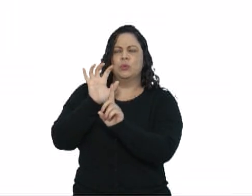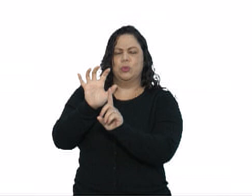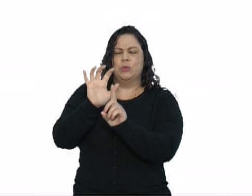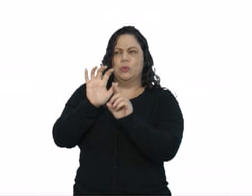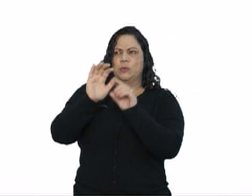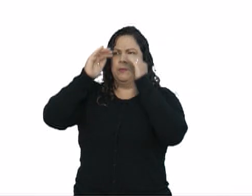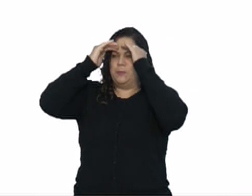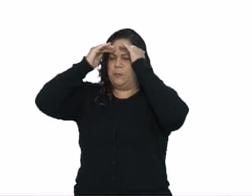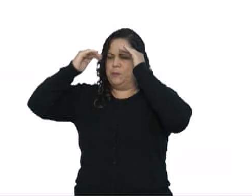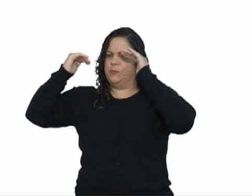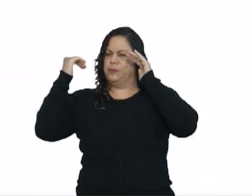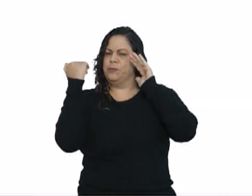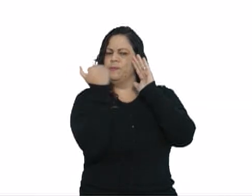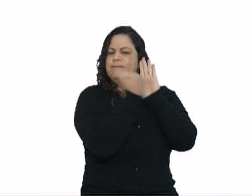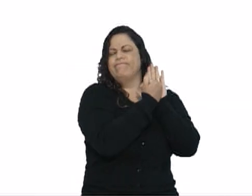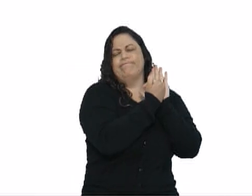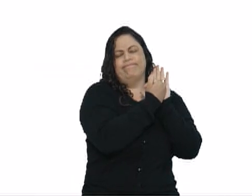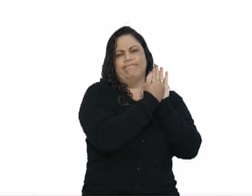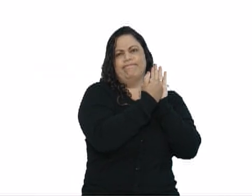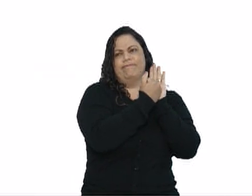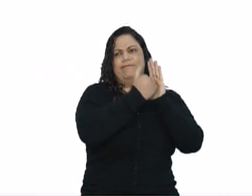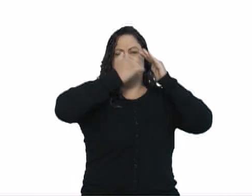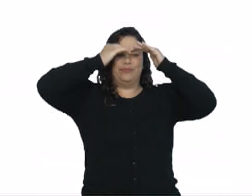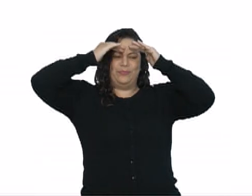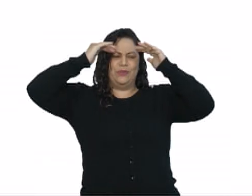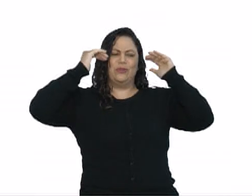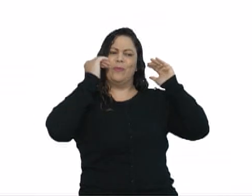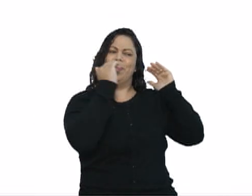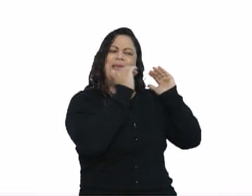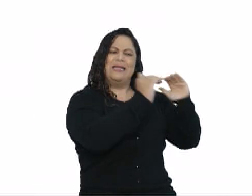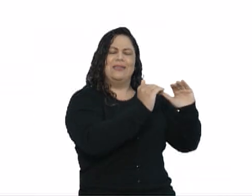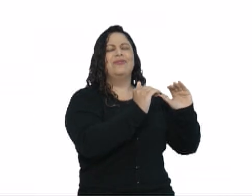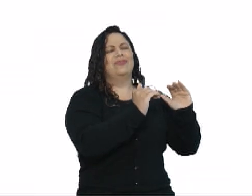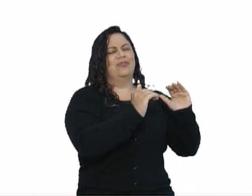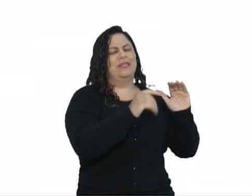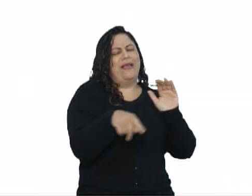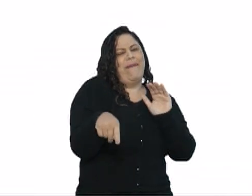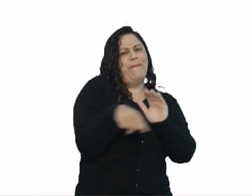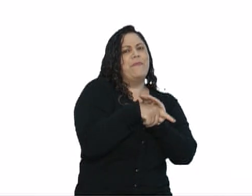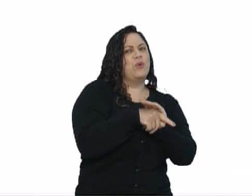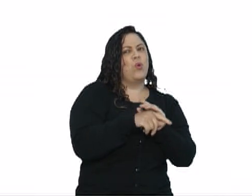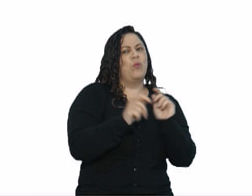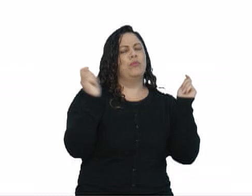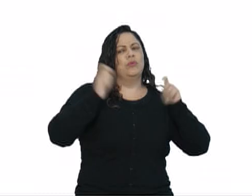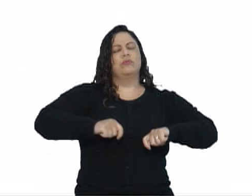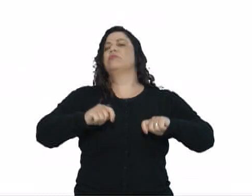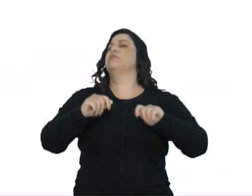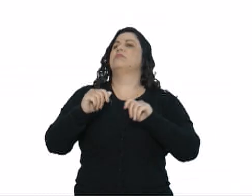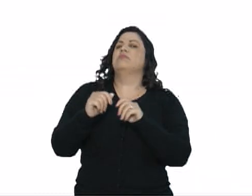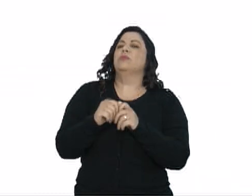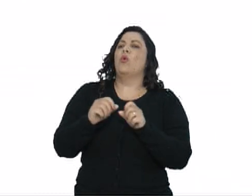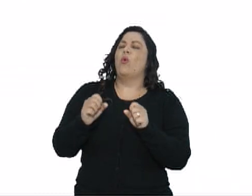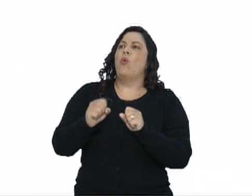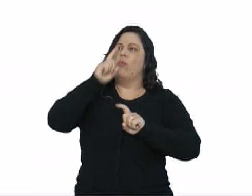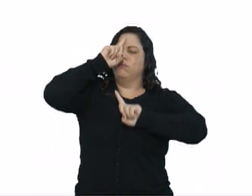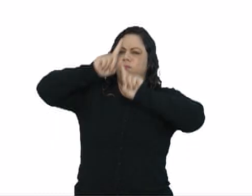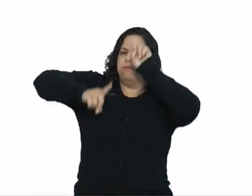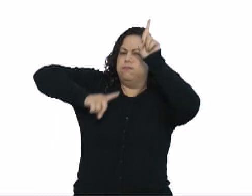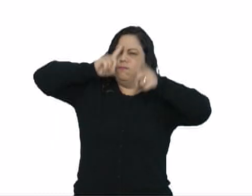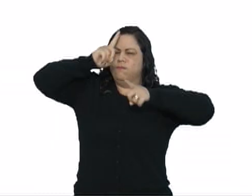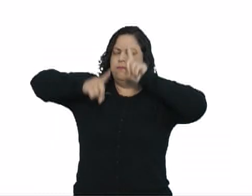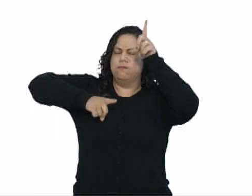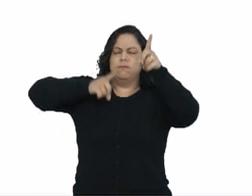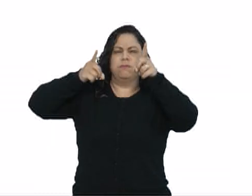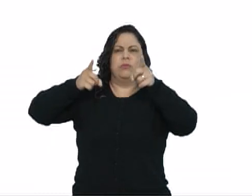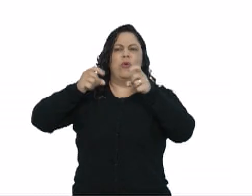e à despolitização. O que ela quer dizer, né? O poder autoritário, qualquer tipo de poder autoritário, é aquele poder,